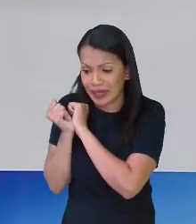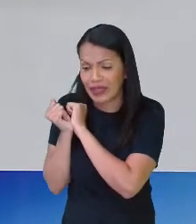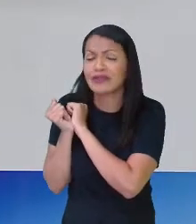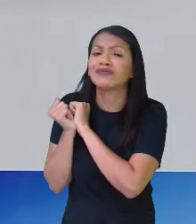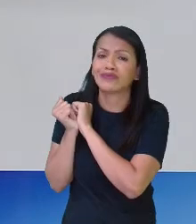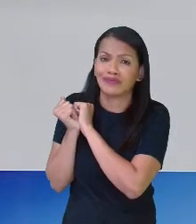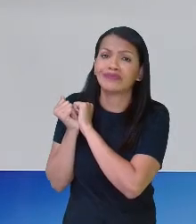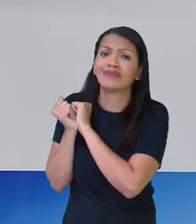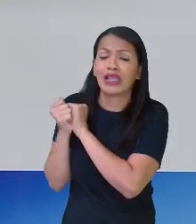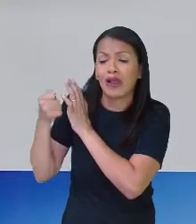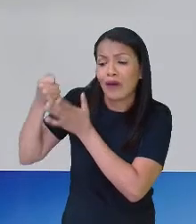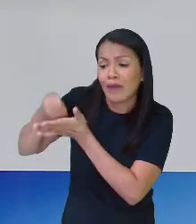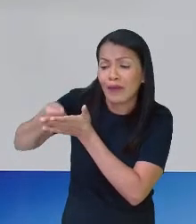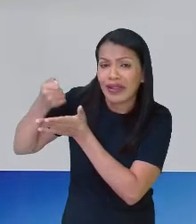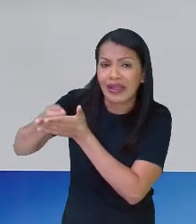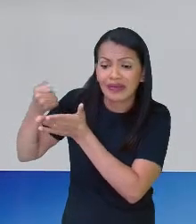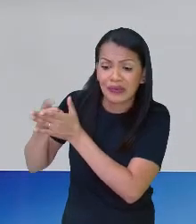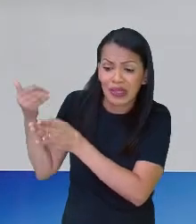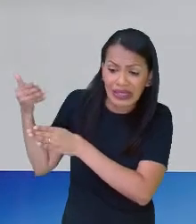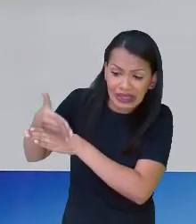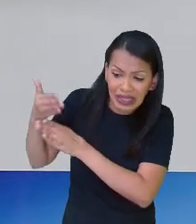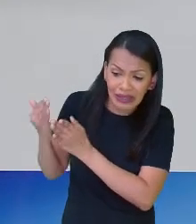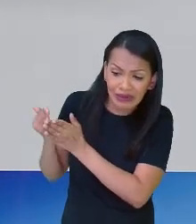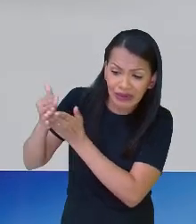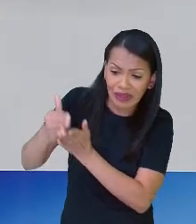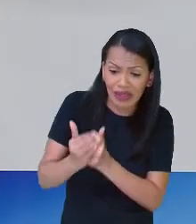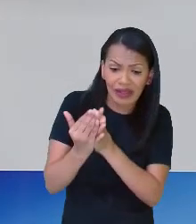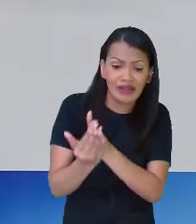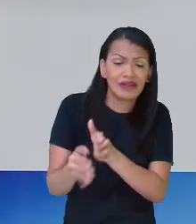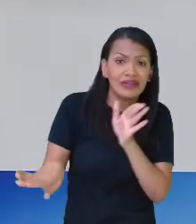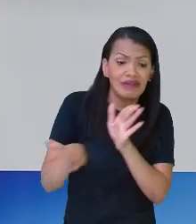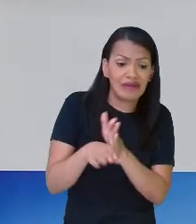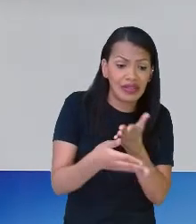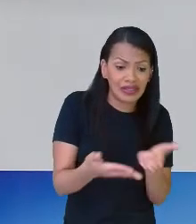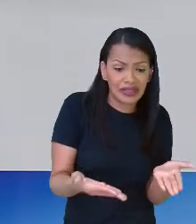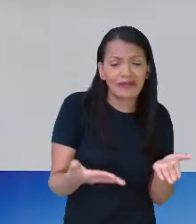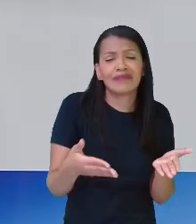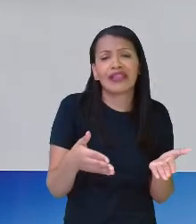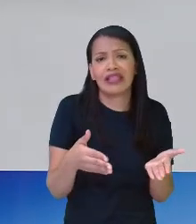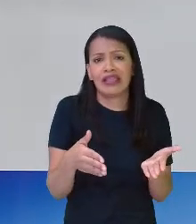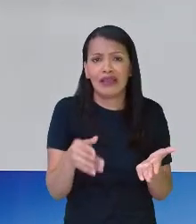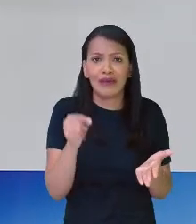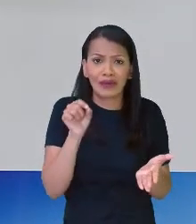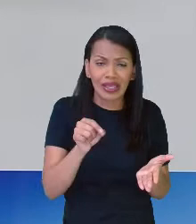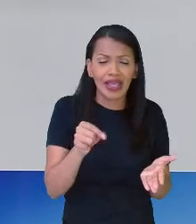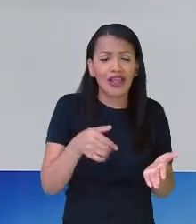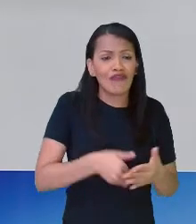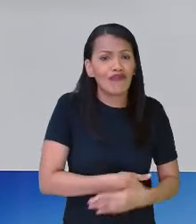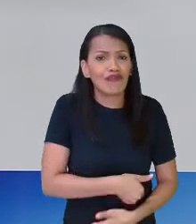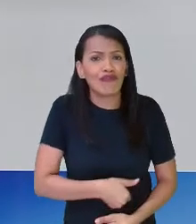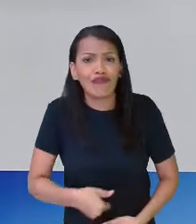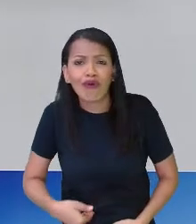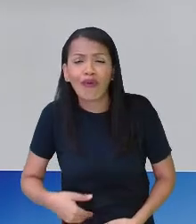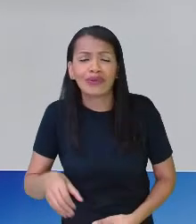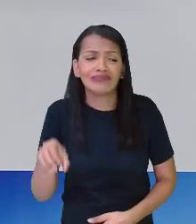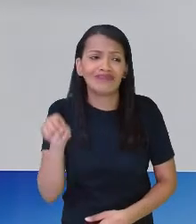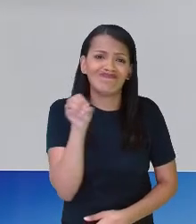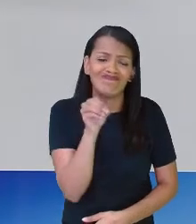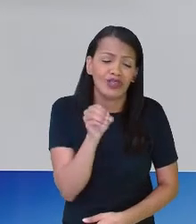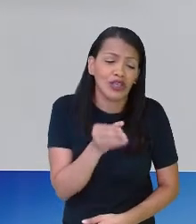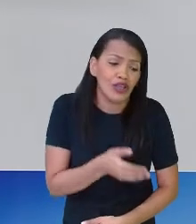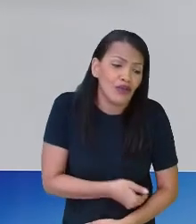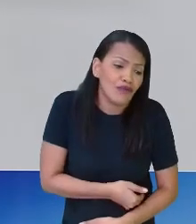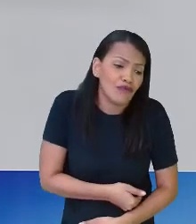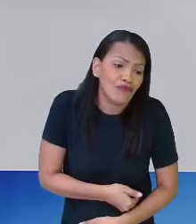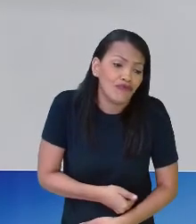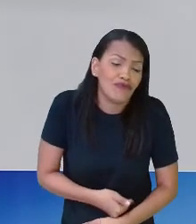navio, chegavam aqui, eles eram torturados, humilhados, passavam fome. Então, isso fazia com que a